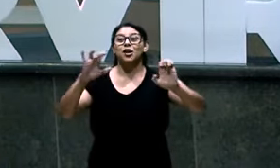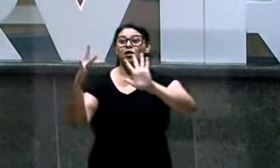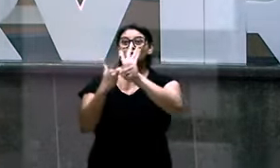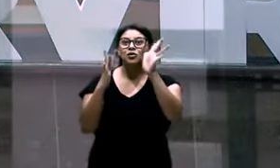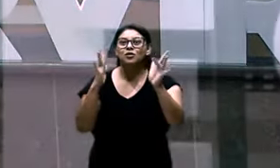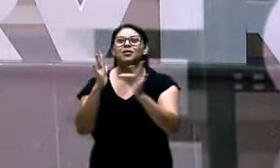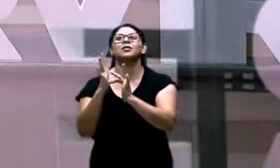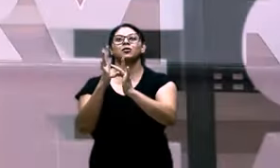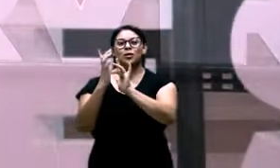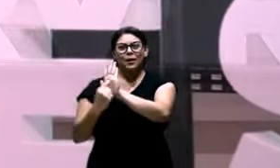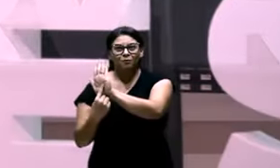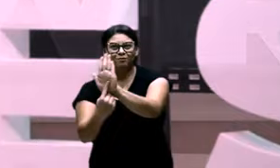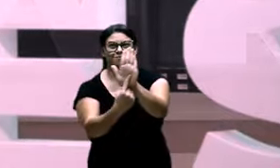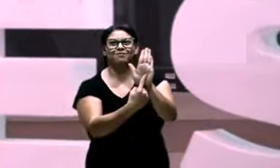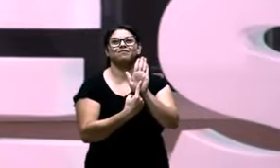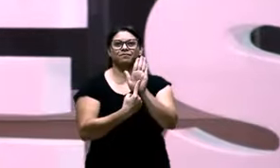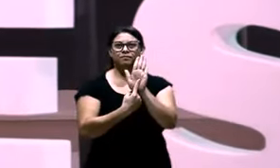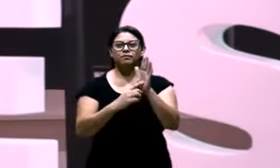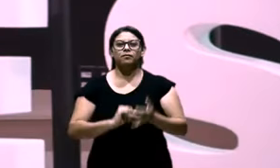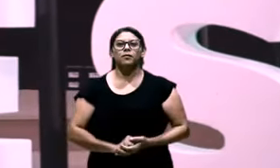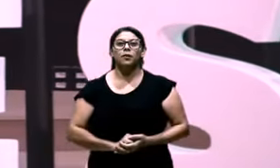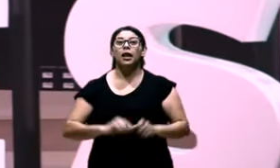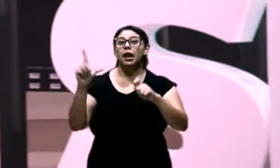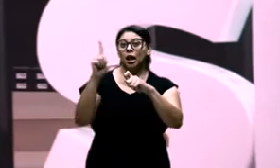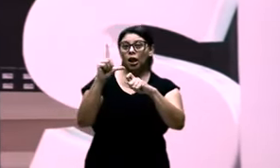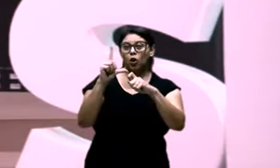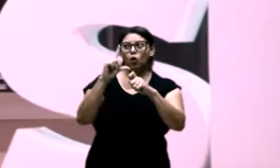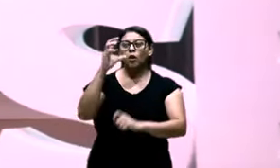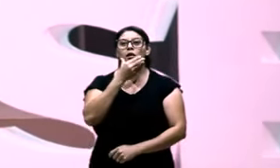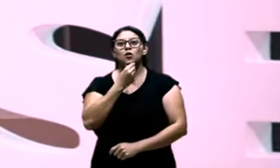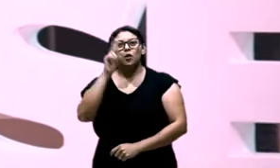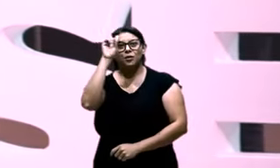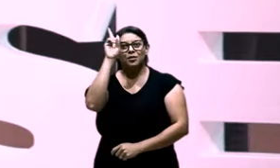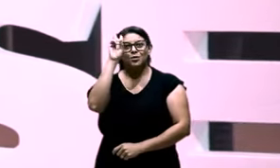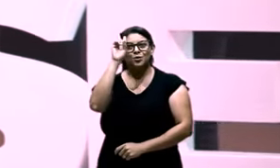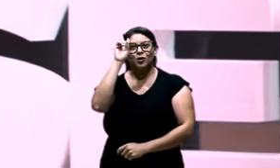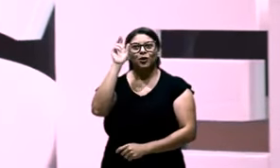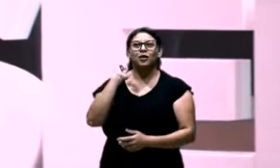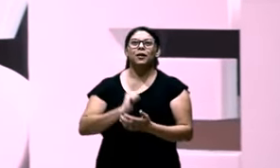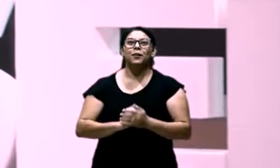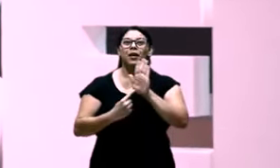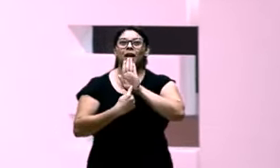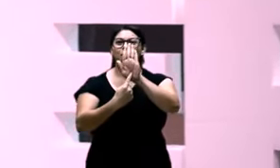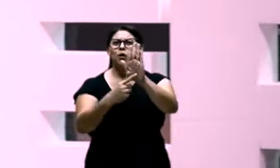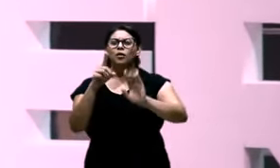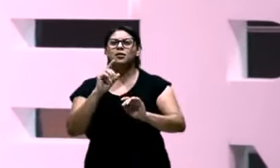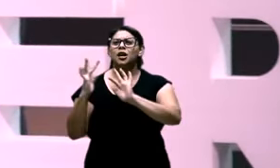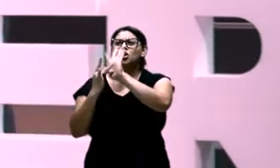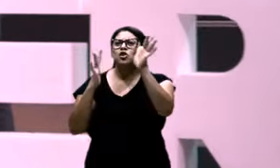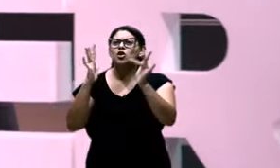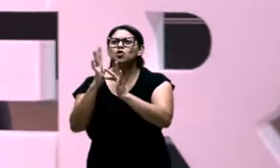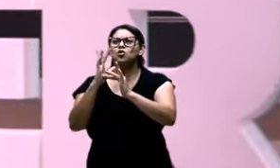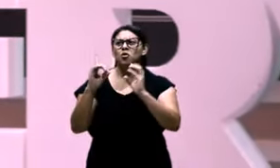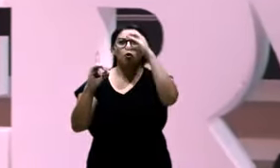Porém Lucas, ele é médico, e Lucas também é historiador. O Lucas, ele não vai apresentar Jesus como rei,